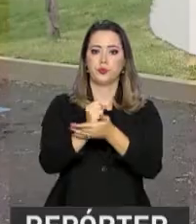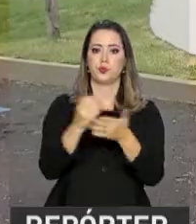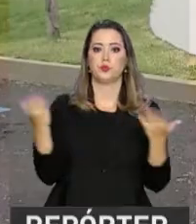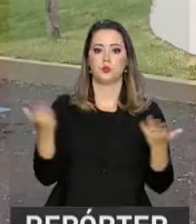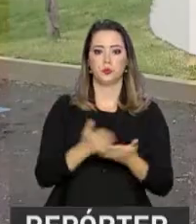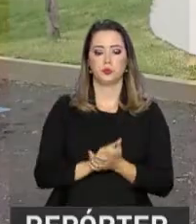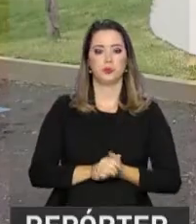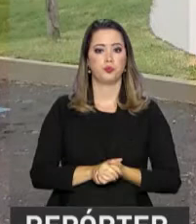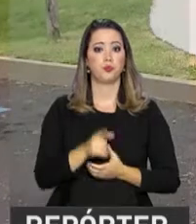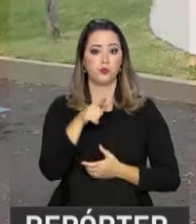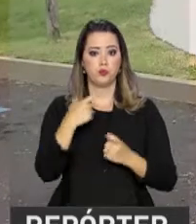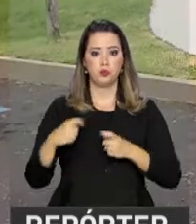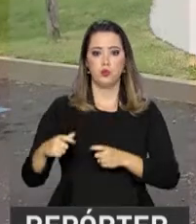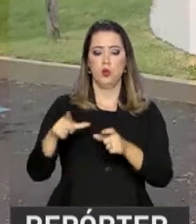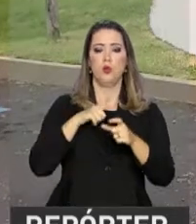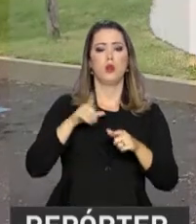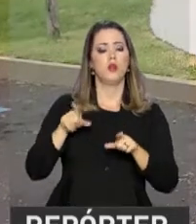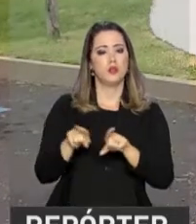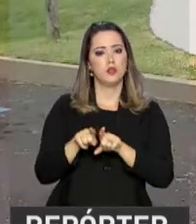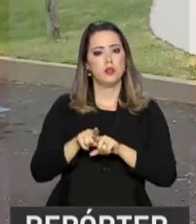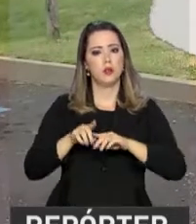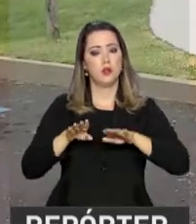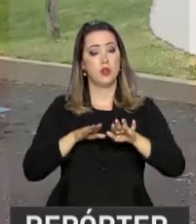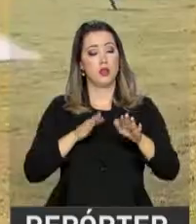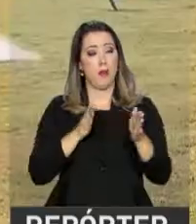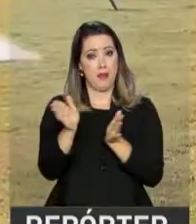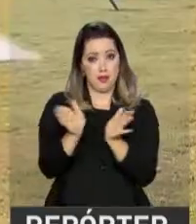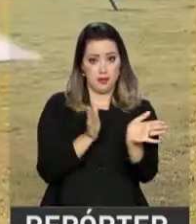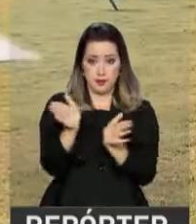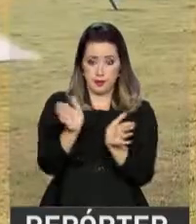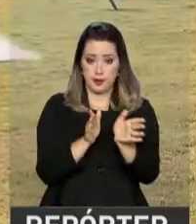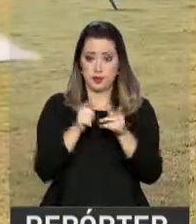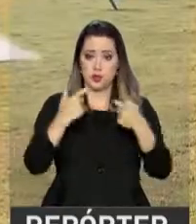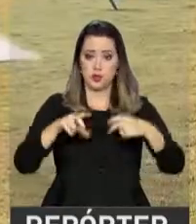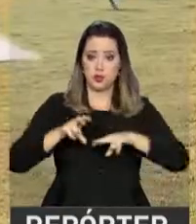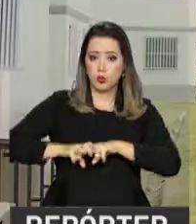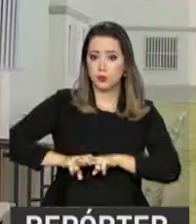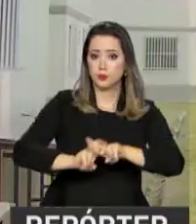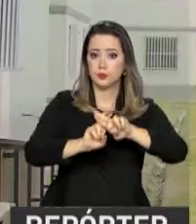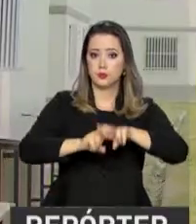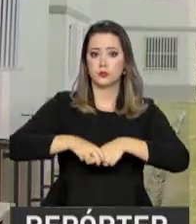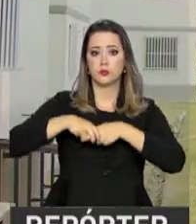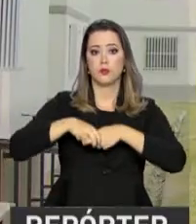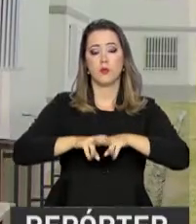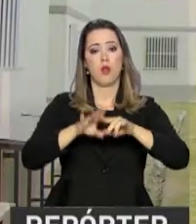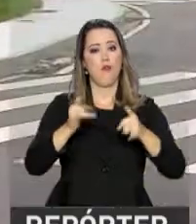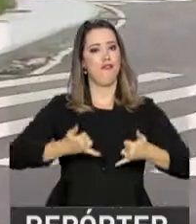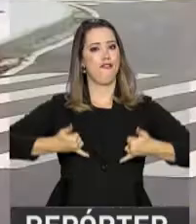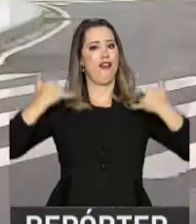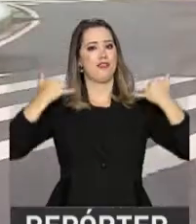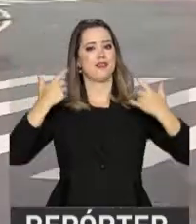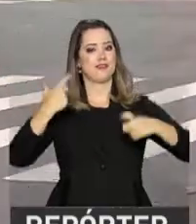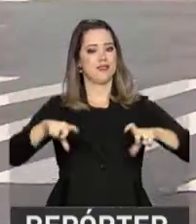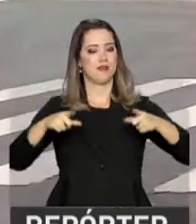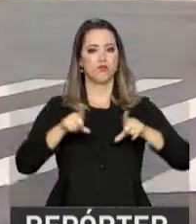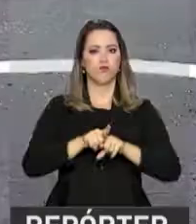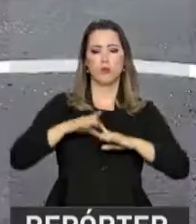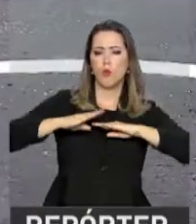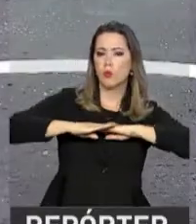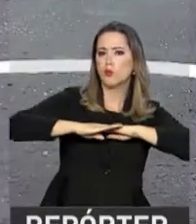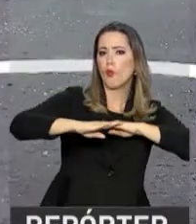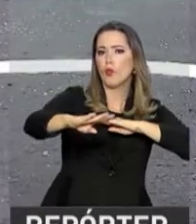agora. O residencial conta ainda com acessibilidade, parque infantil, salão de festas,